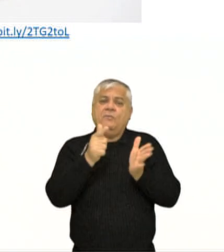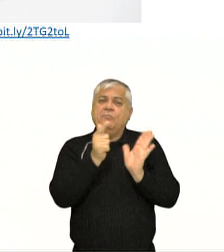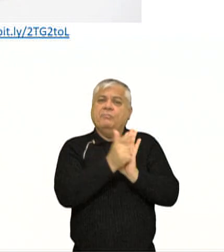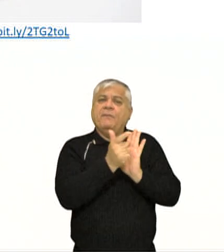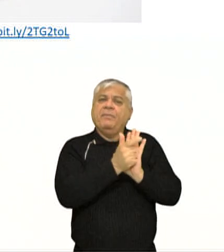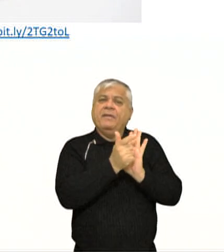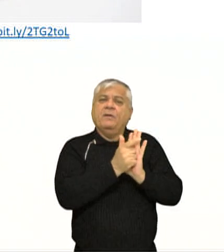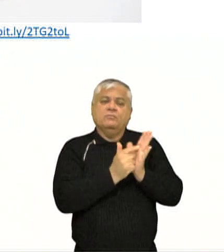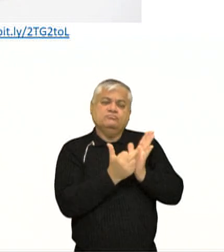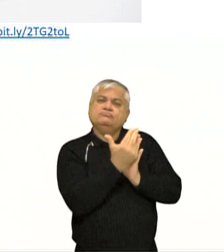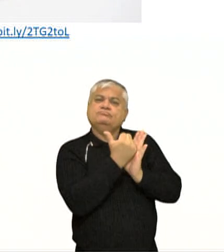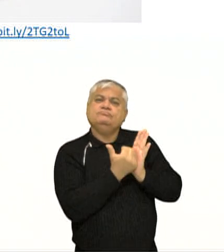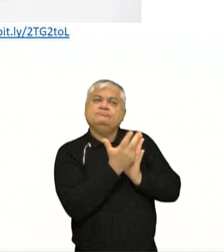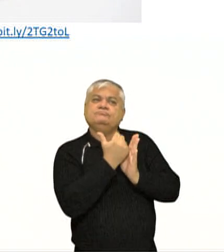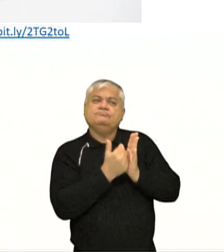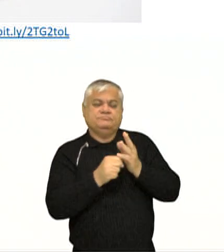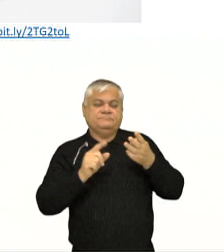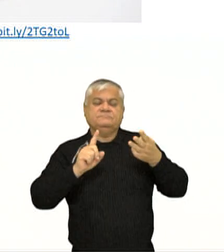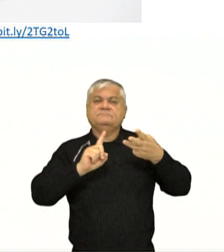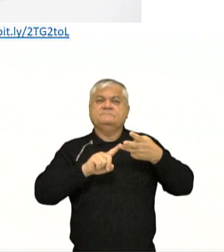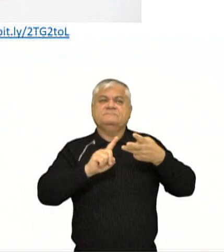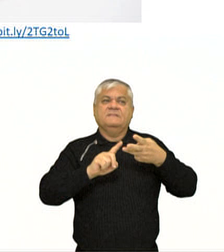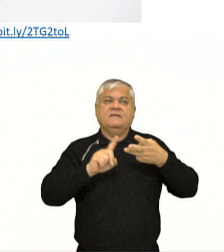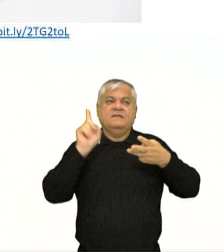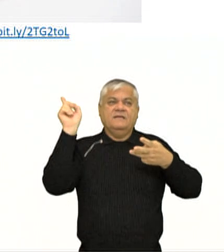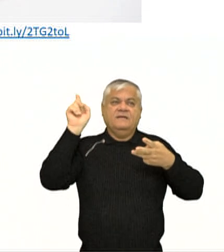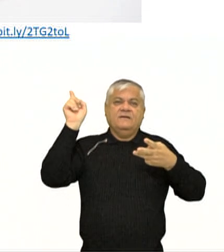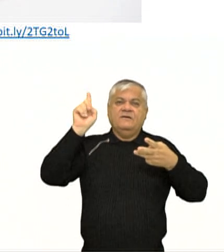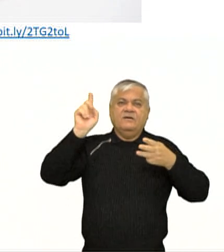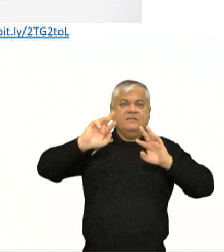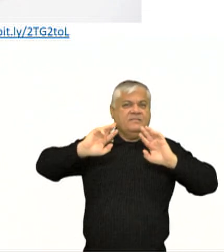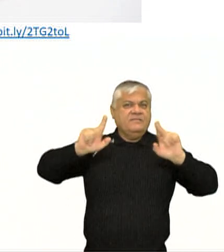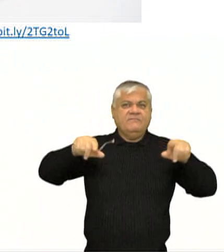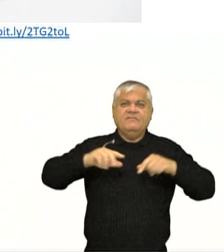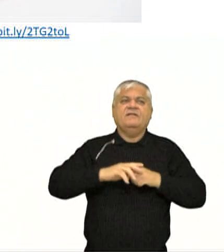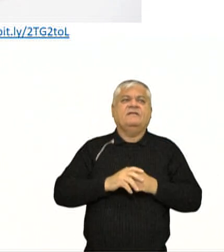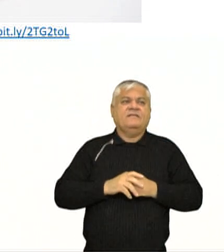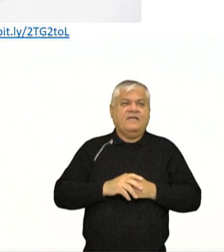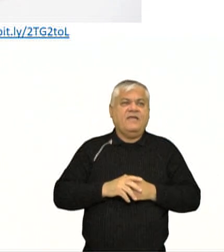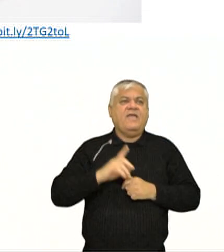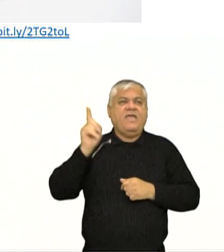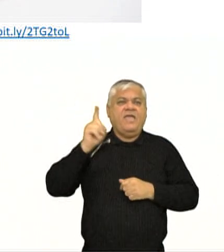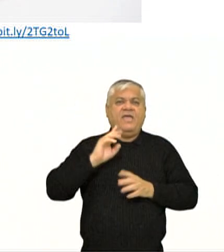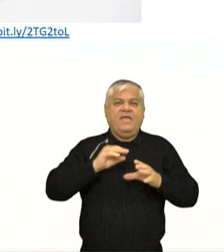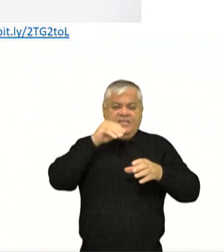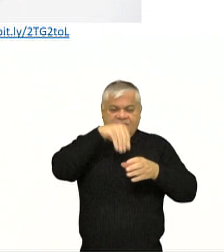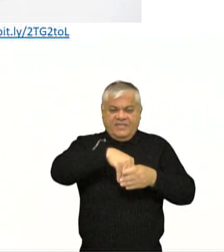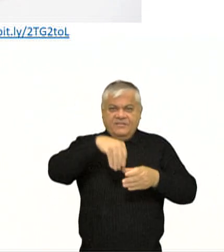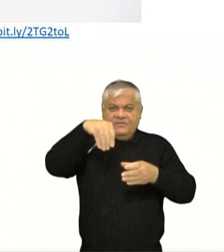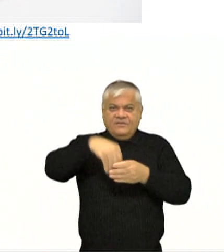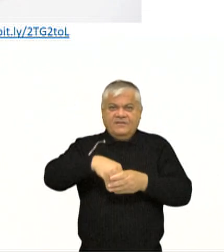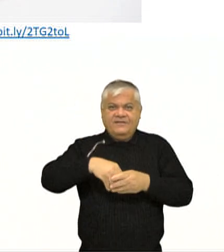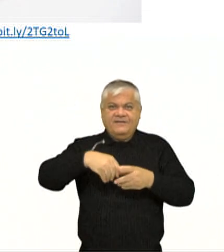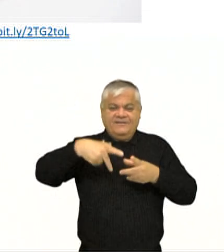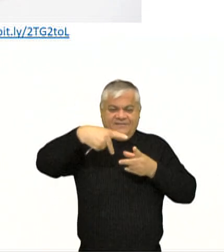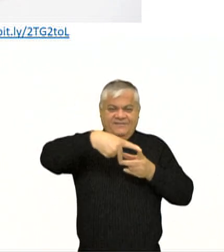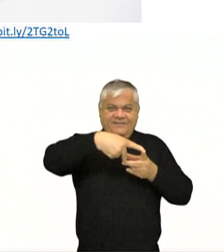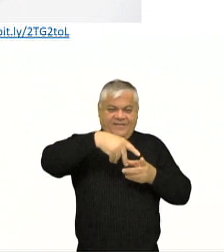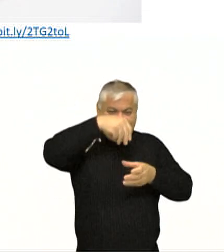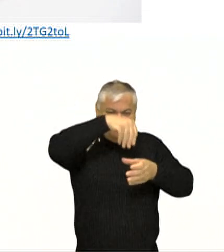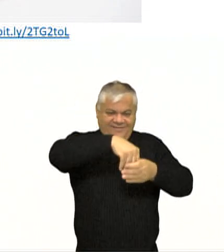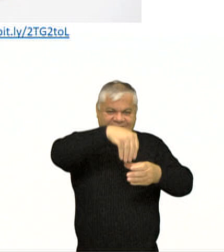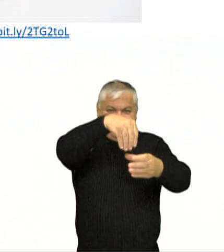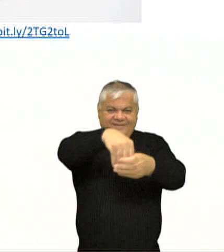presas na base. E aqui até um tabuleiro bem diferente, ó, que as peças vão sendo encaixadas dentro das